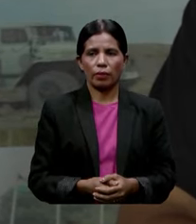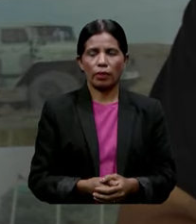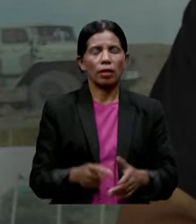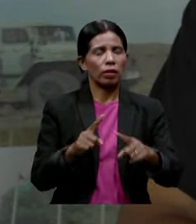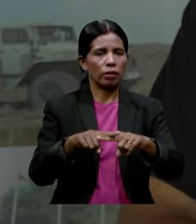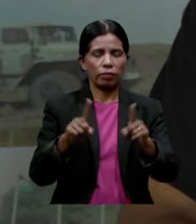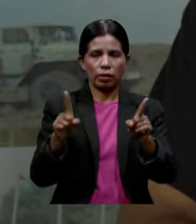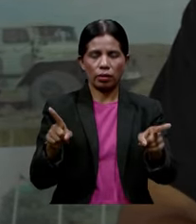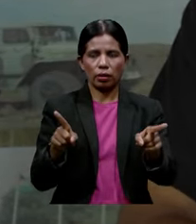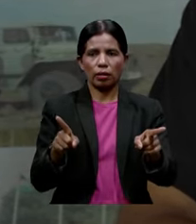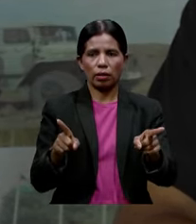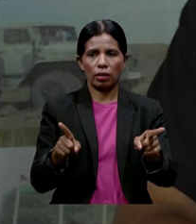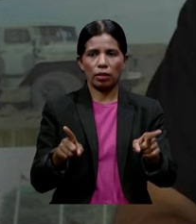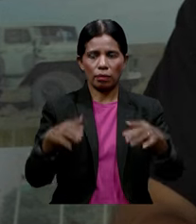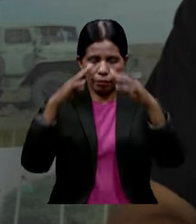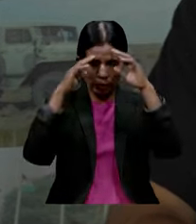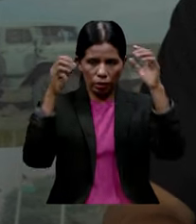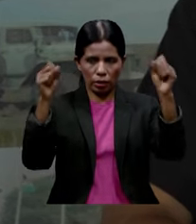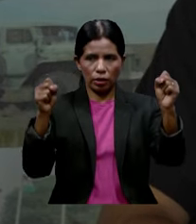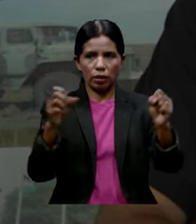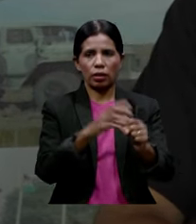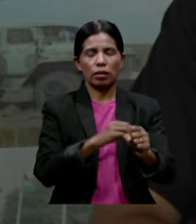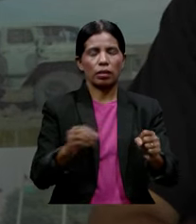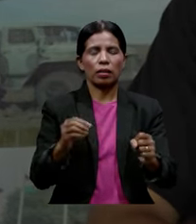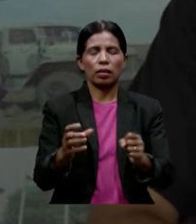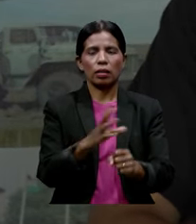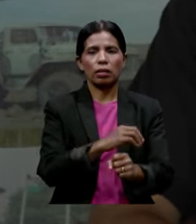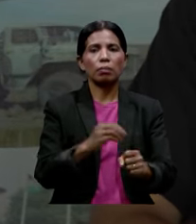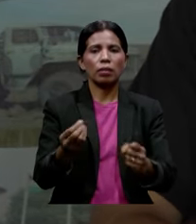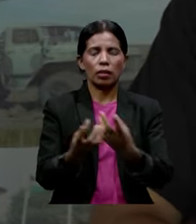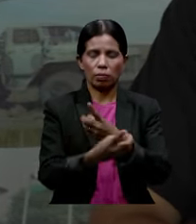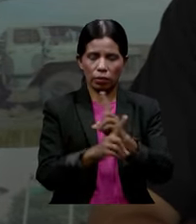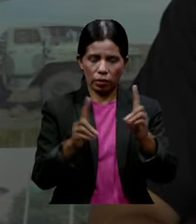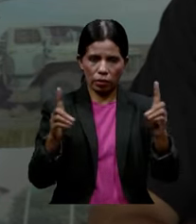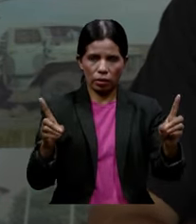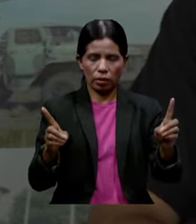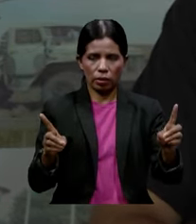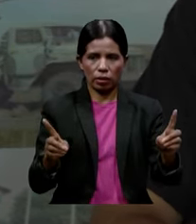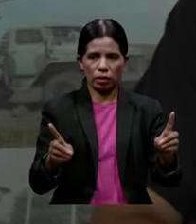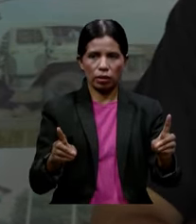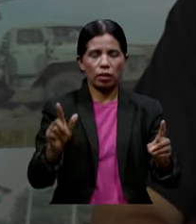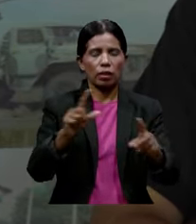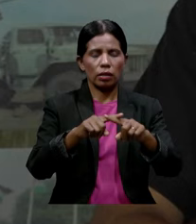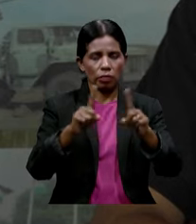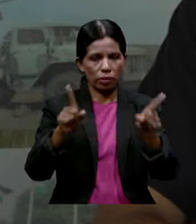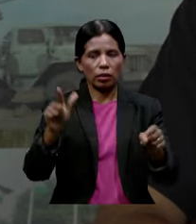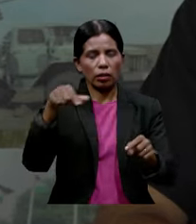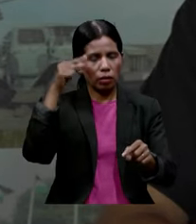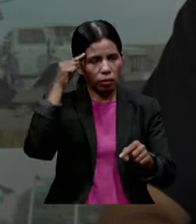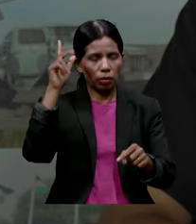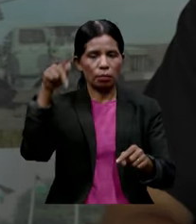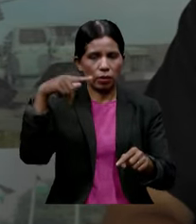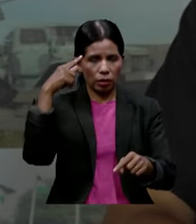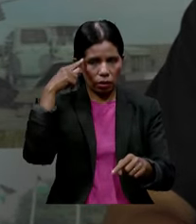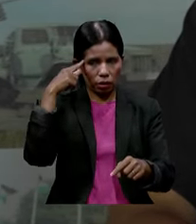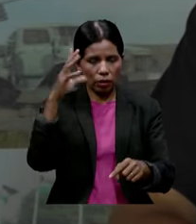different presidents of the Democratic Republic of Timor-Leste, different governments, political